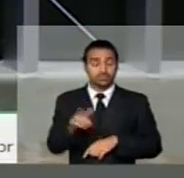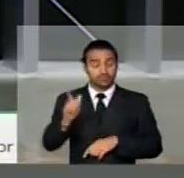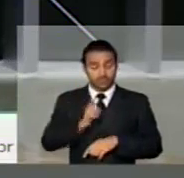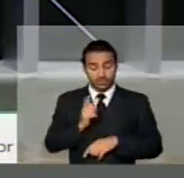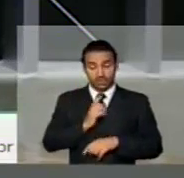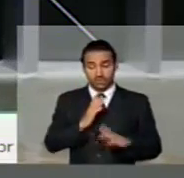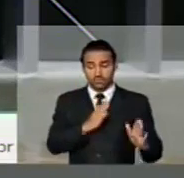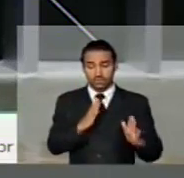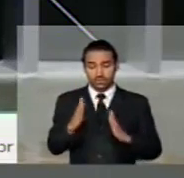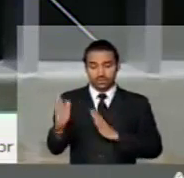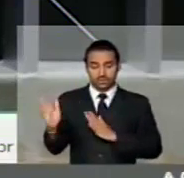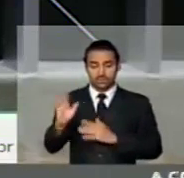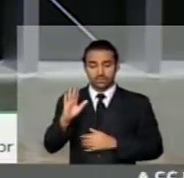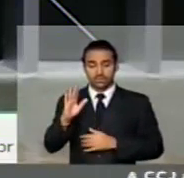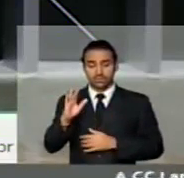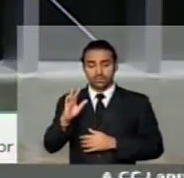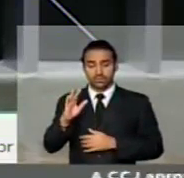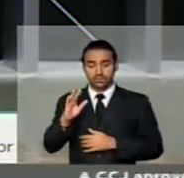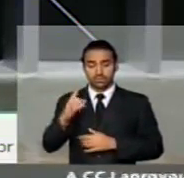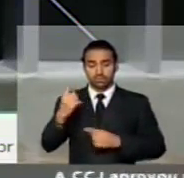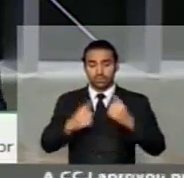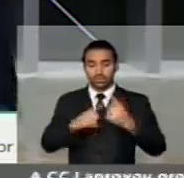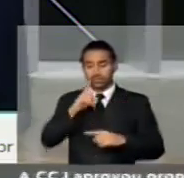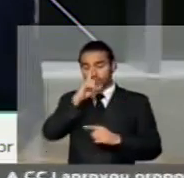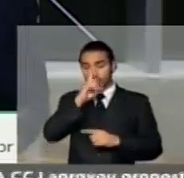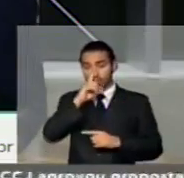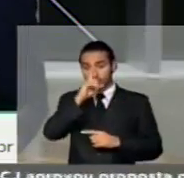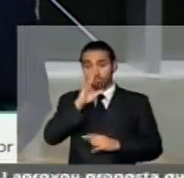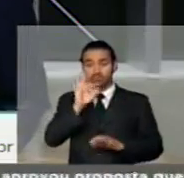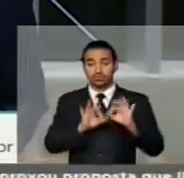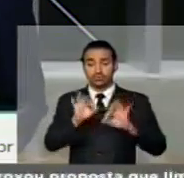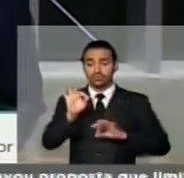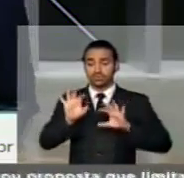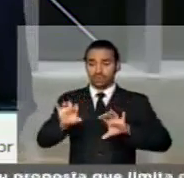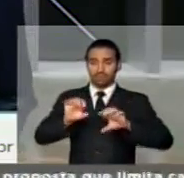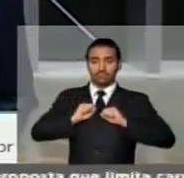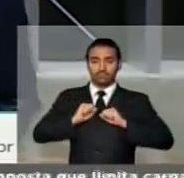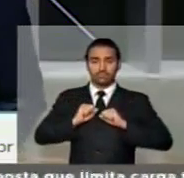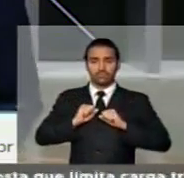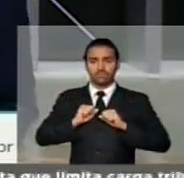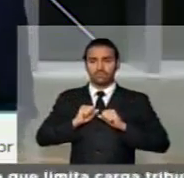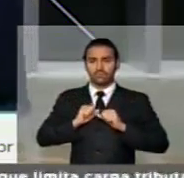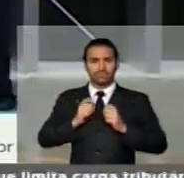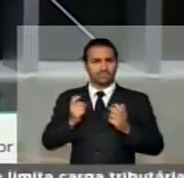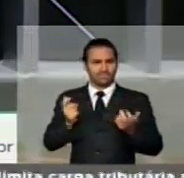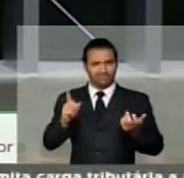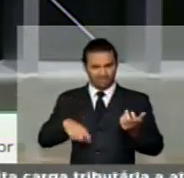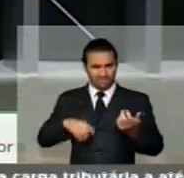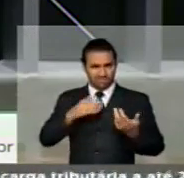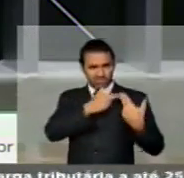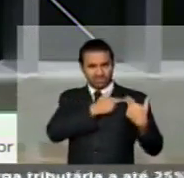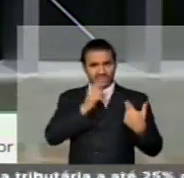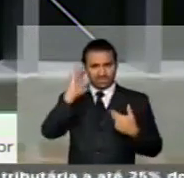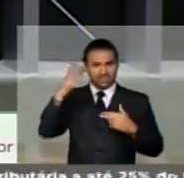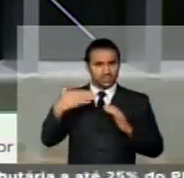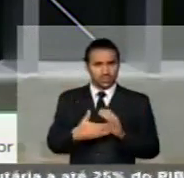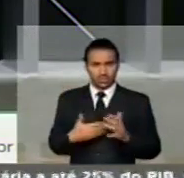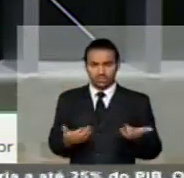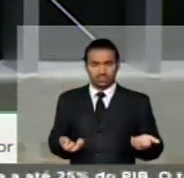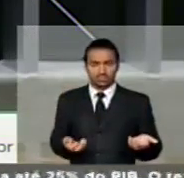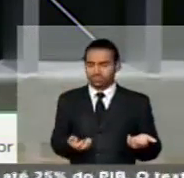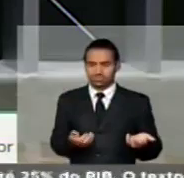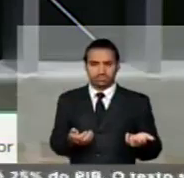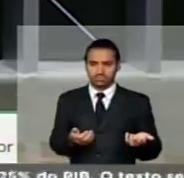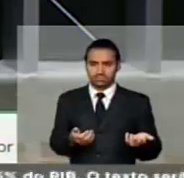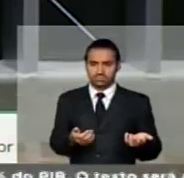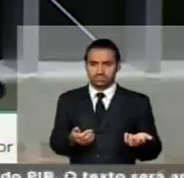político perigoso no país, onde a justiça toma para si os processos de decisão que cabem não só